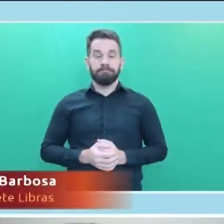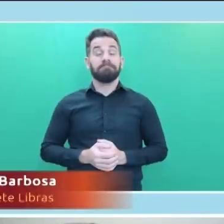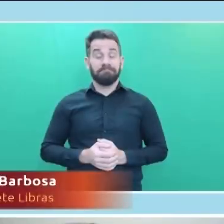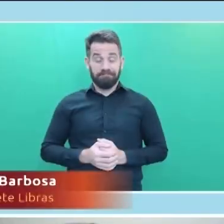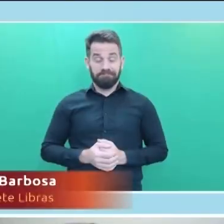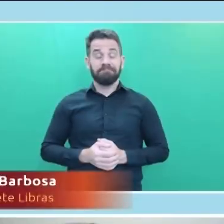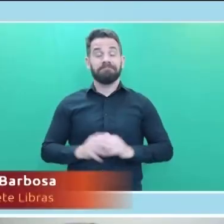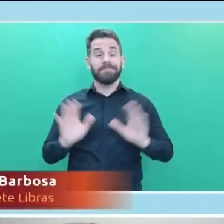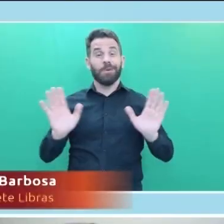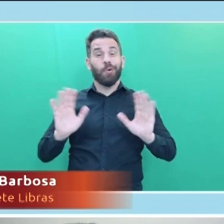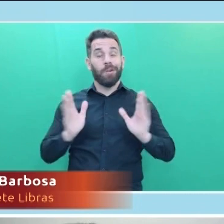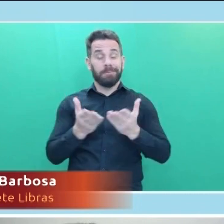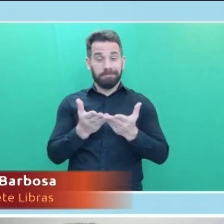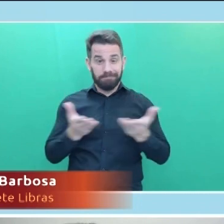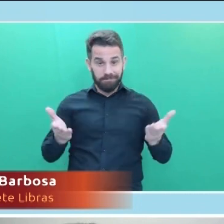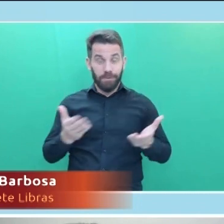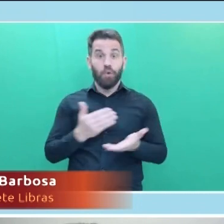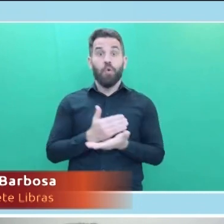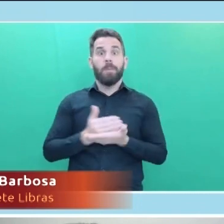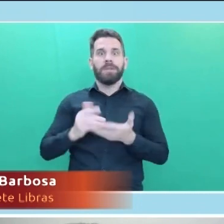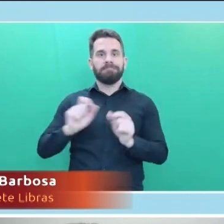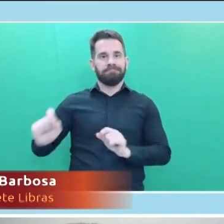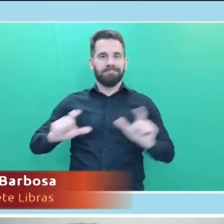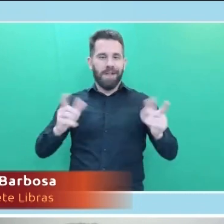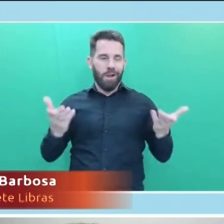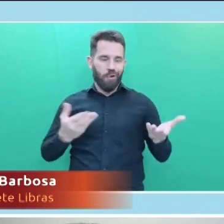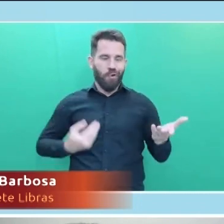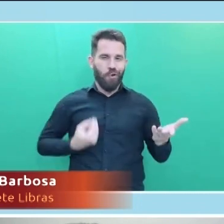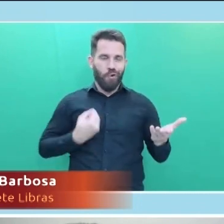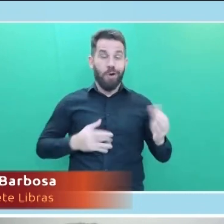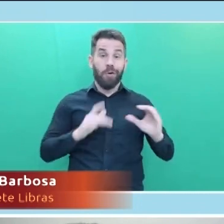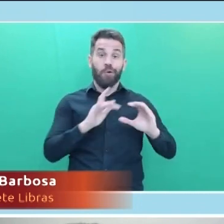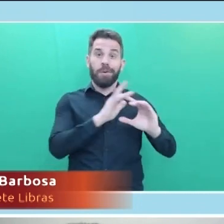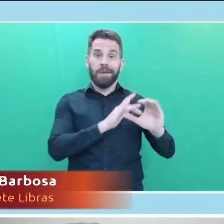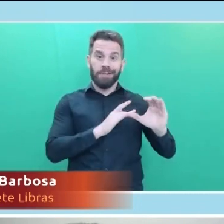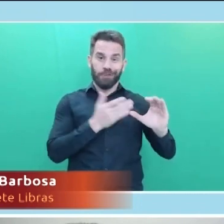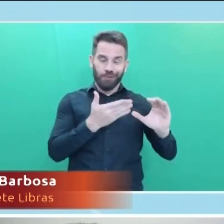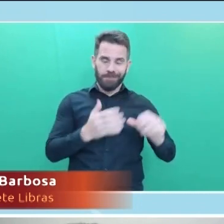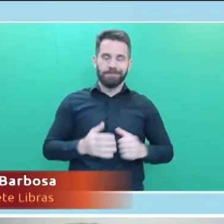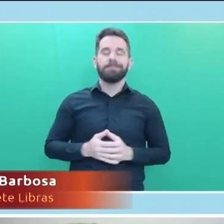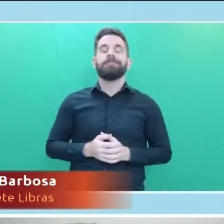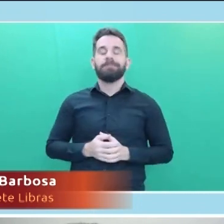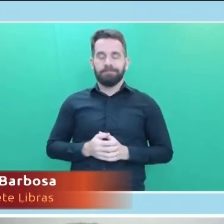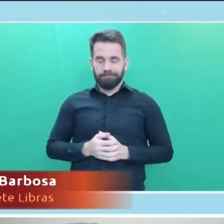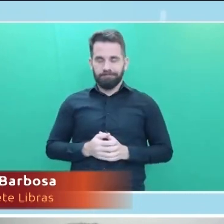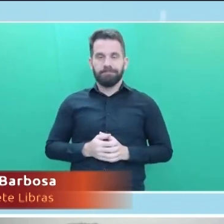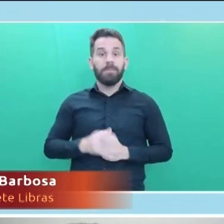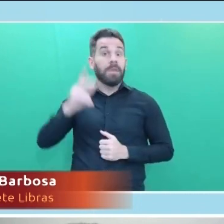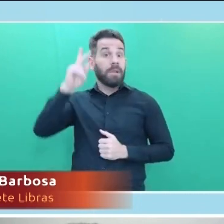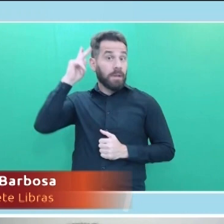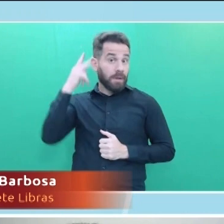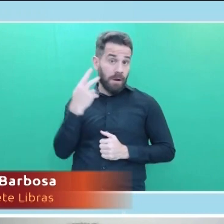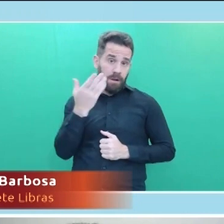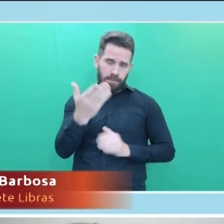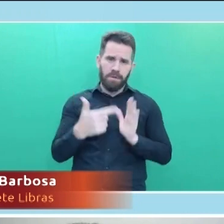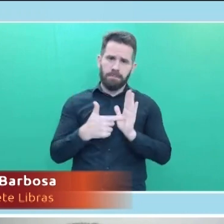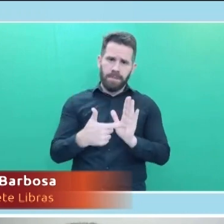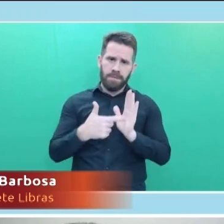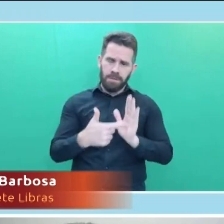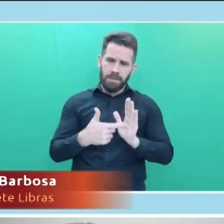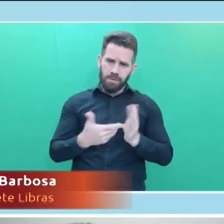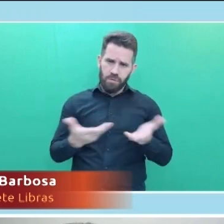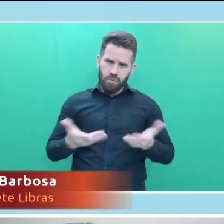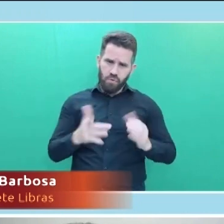Olá, está começando mais um Conexões, aqui na TV UFG. Eu sou a Camila Maia, uma mulher de pele